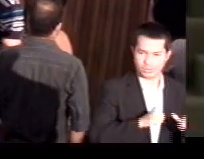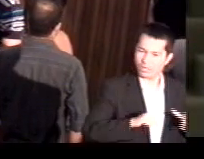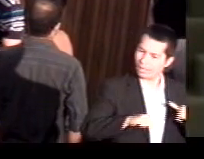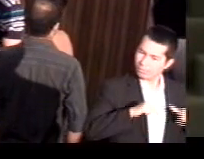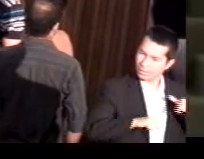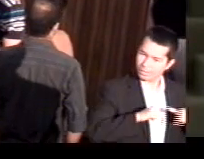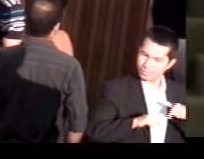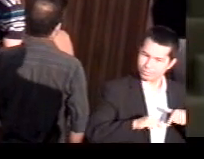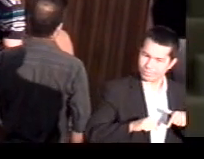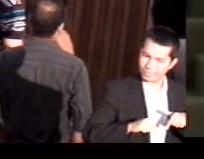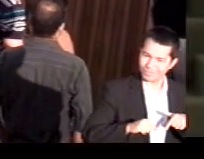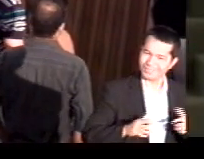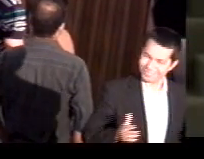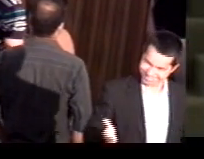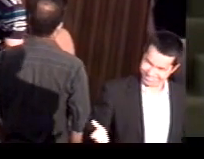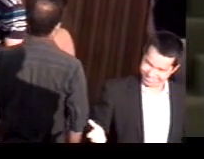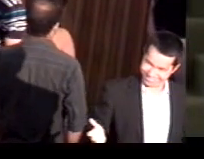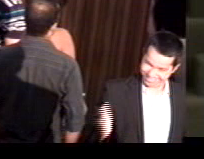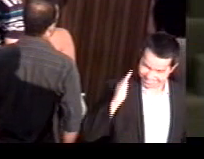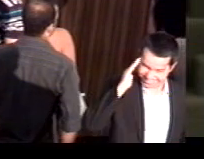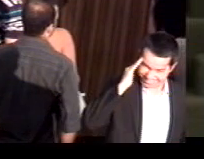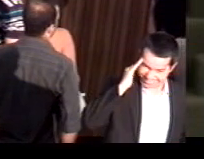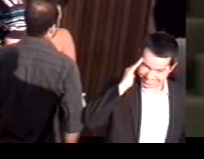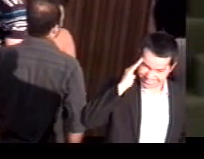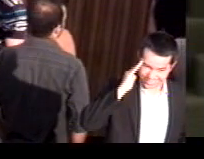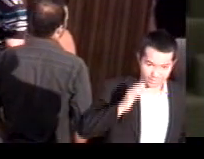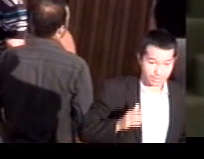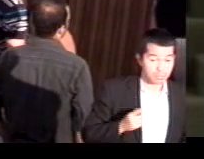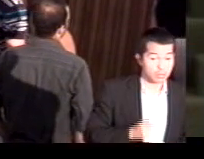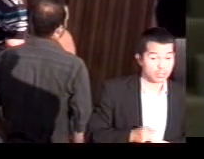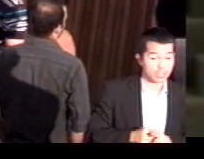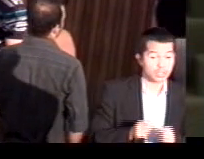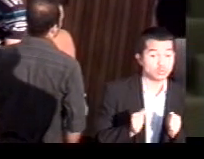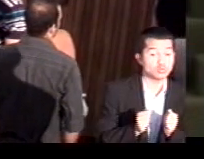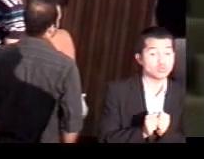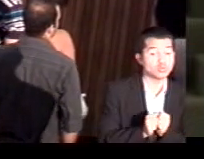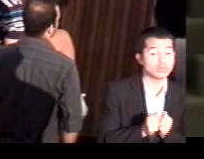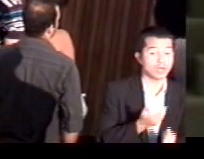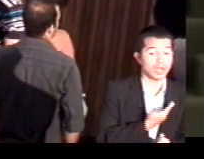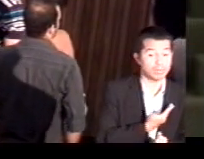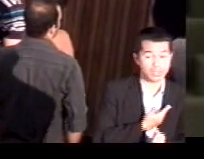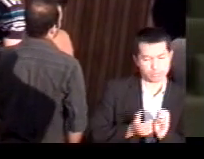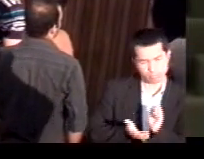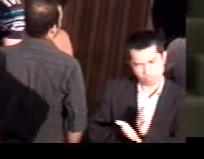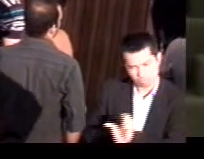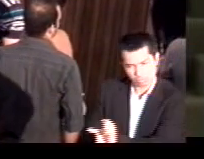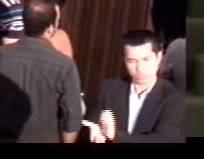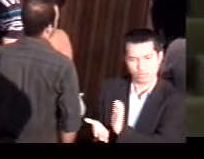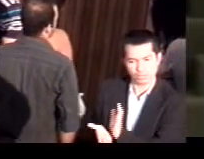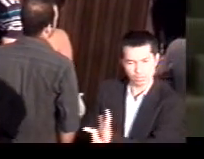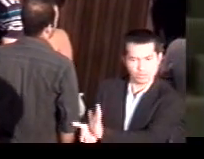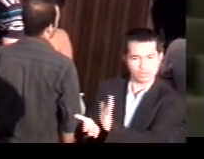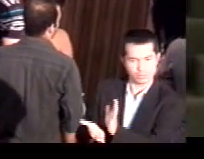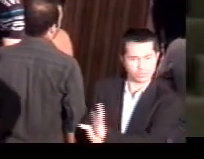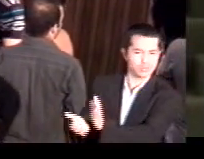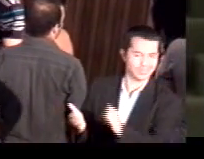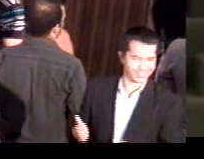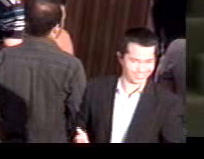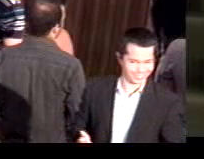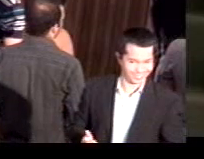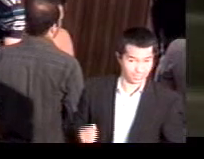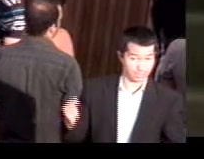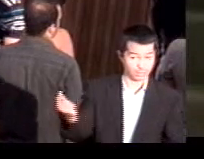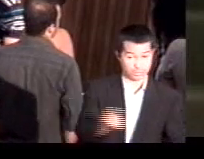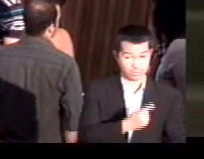que ele faz? Ele vai buscar aqueles que têm problema com álcool toda sexta-feira na firma deles e dizer: eu vou orar com vocês. Porque a gente precisa ser